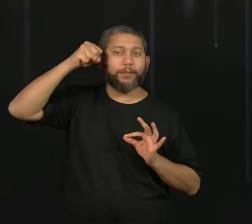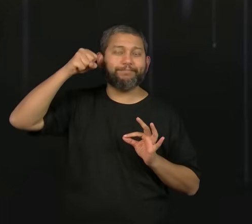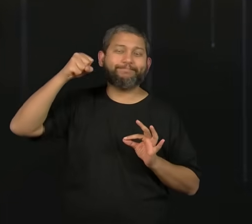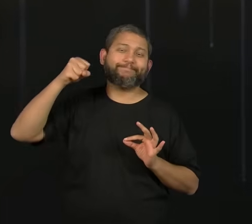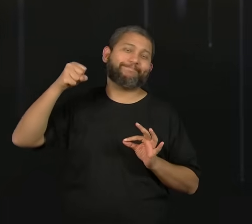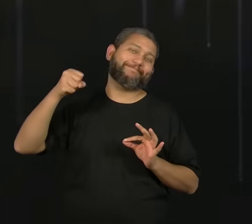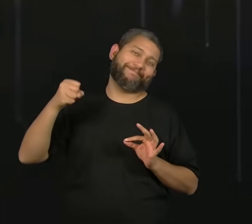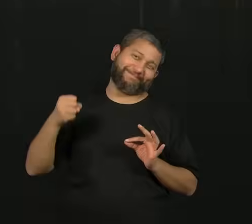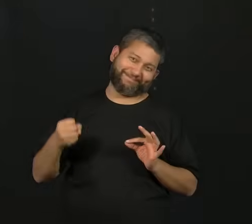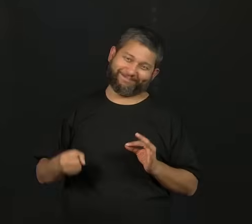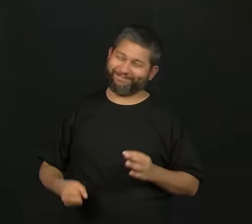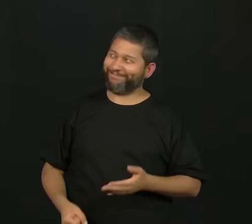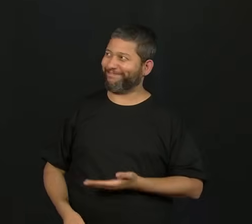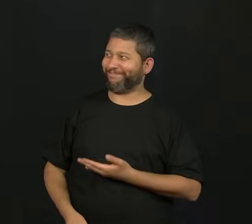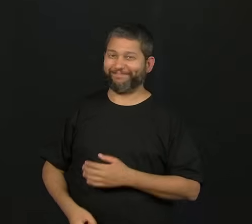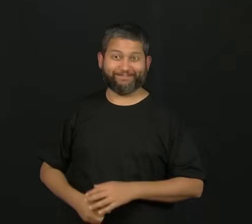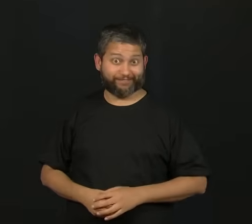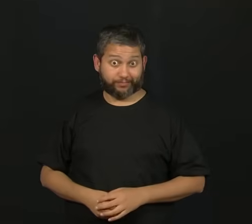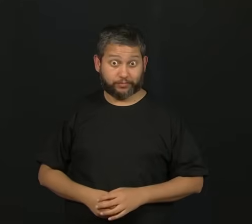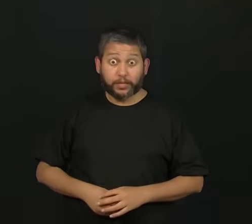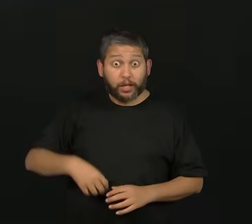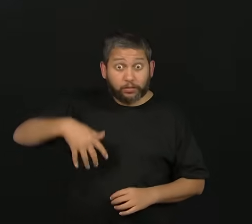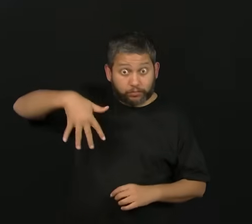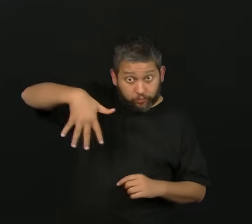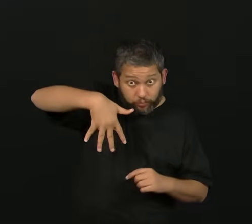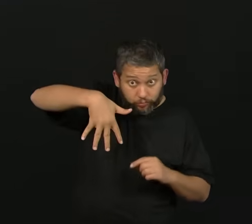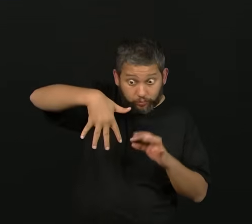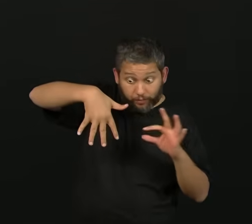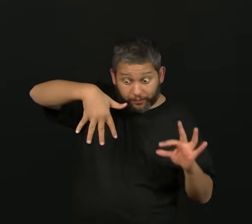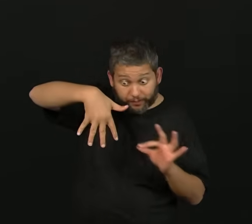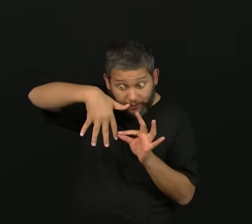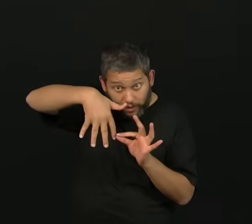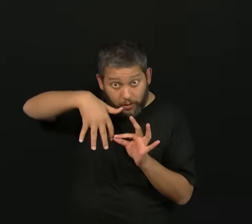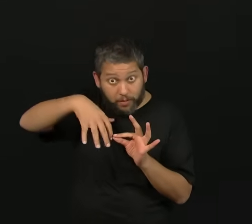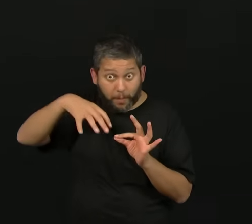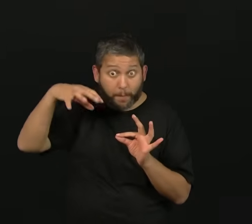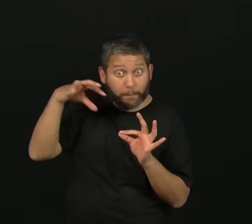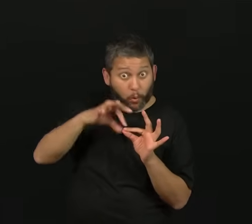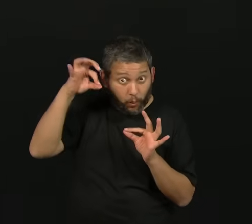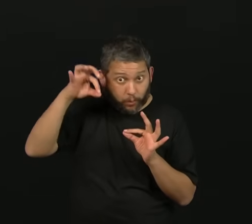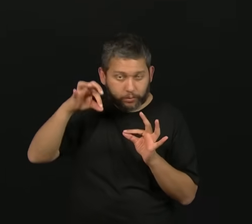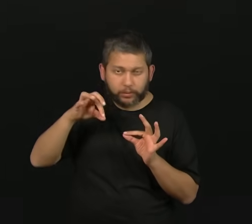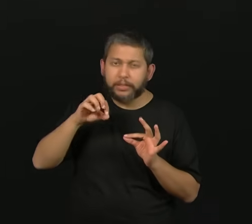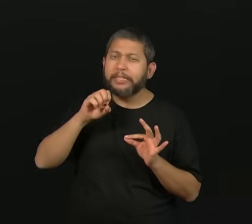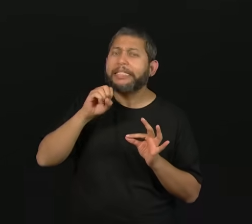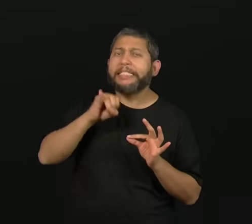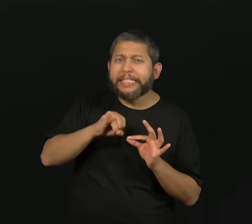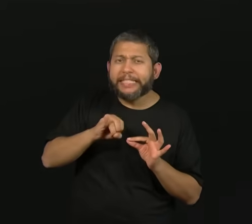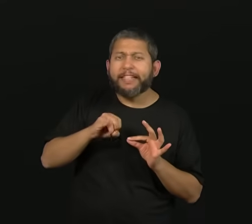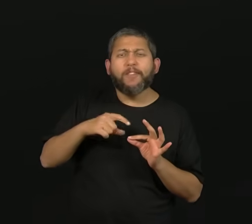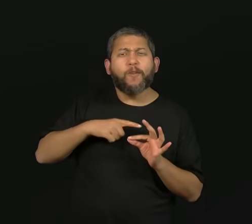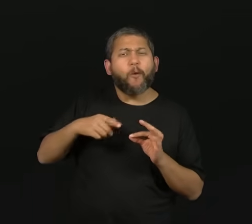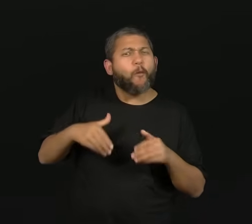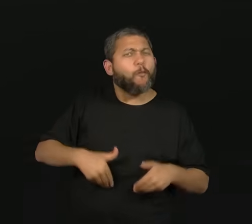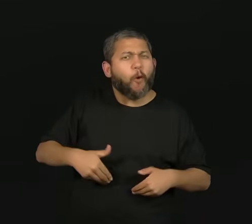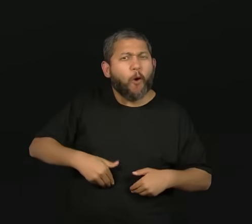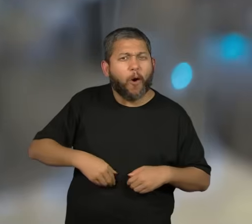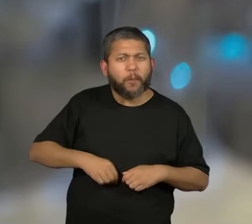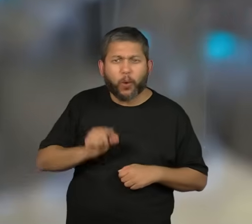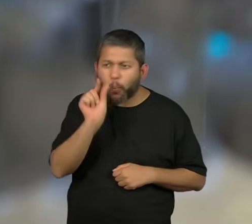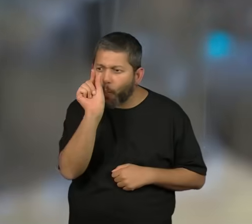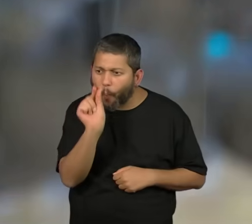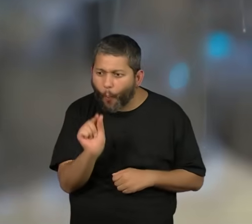de alimentos. As presas são capturadas nos fios. Os que têm fome brilham com maior intensidade.